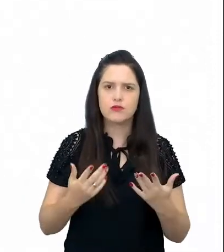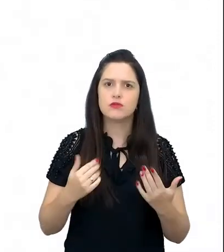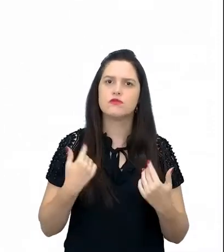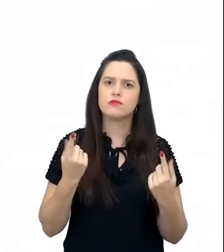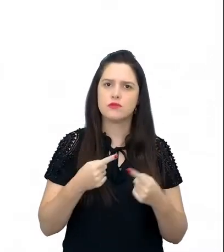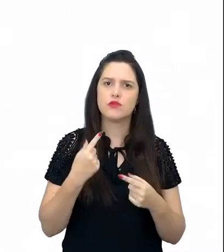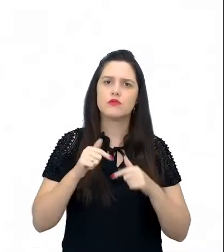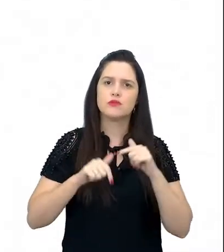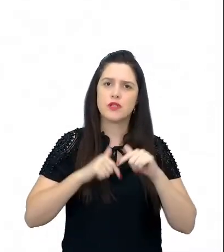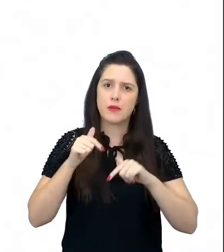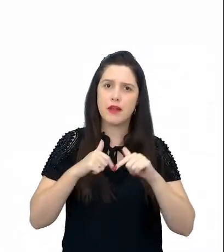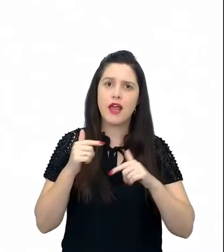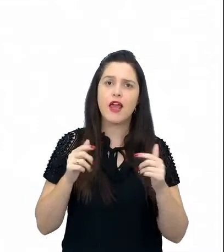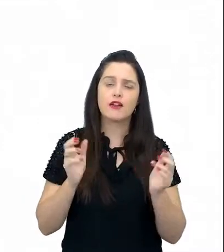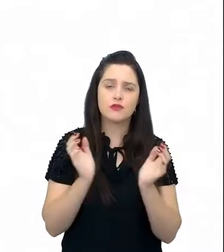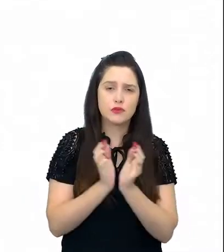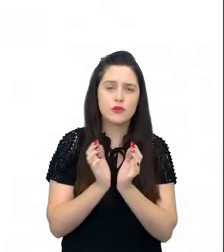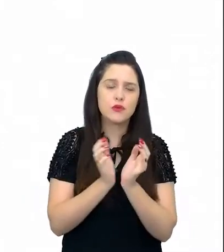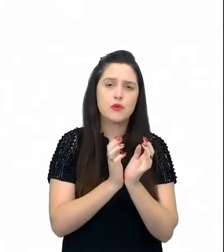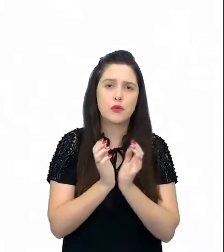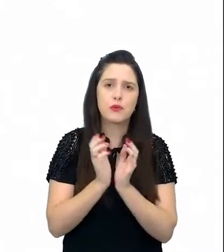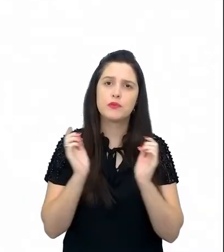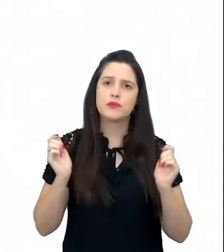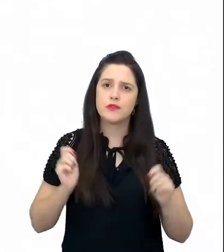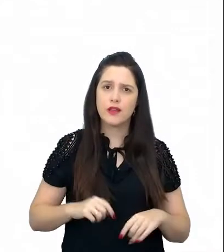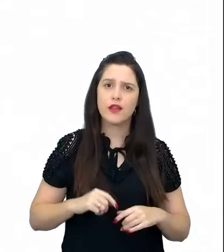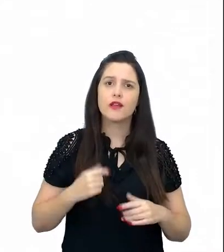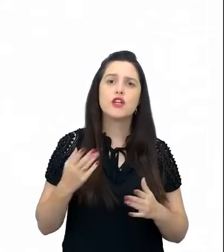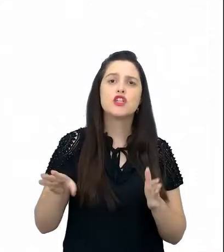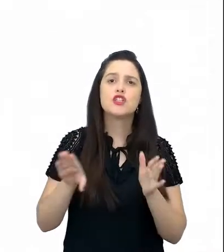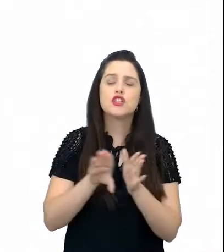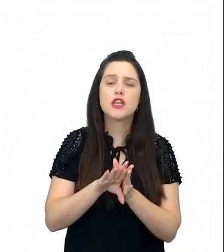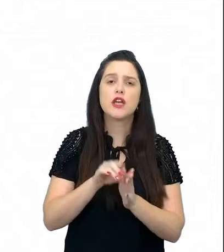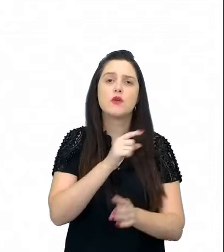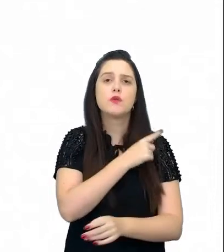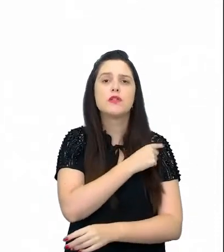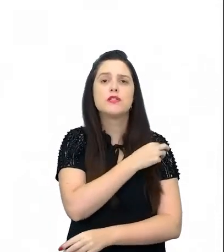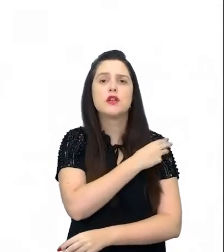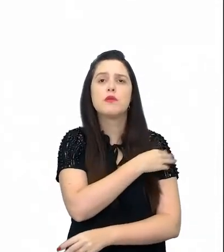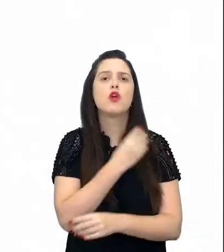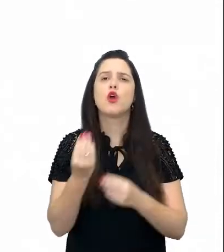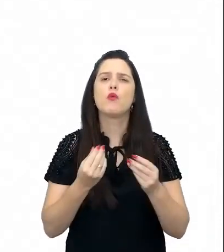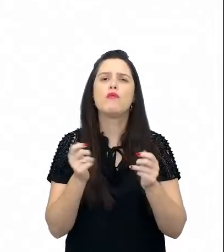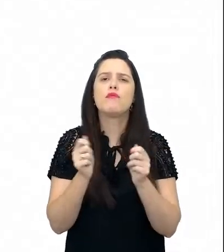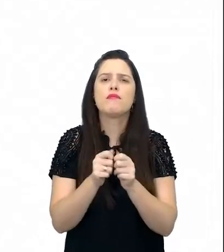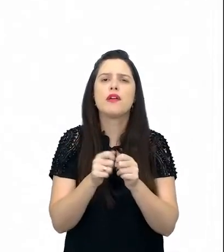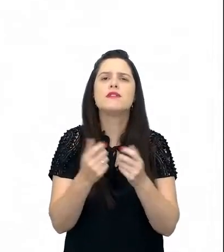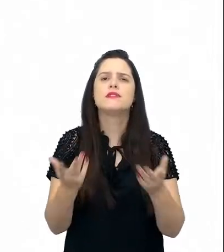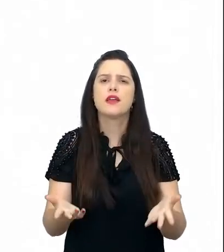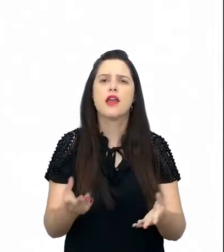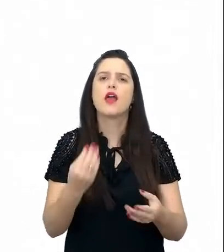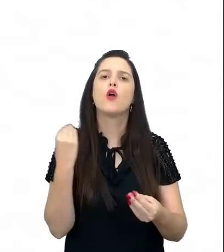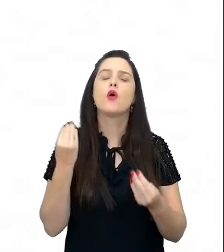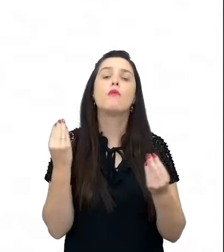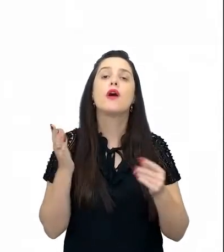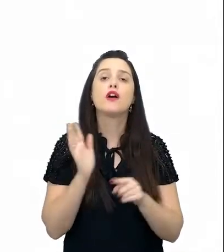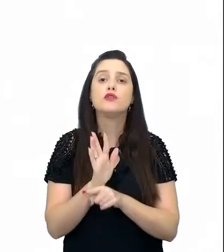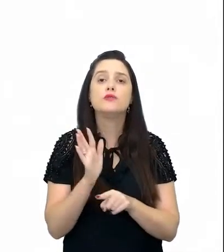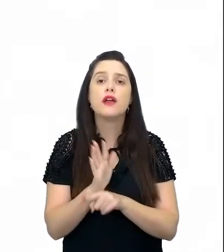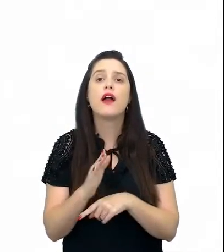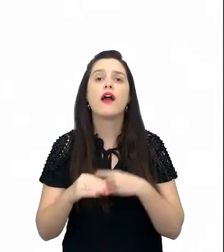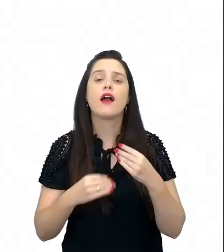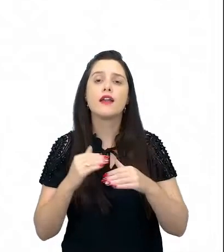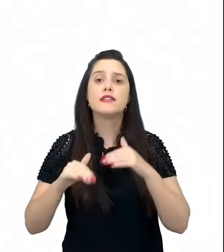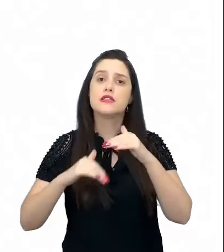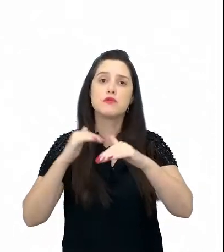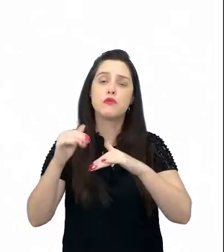gente vai trabalhar um pouco mais com esse processo de investigação. Chega no ensino médio, o que nós temos que fazer? Nós temos que consolidar, nós temos que